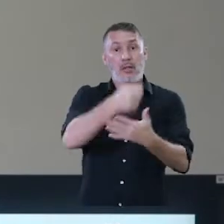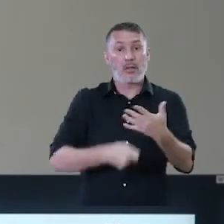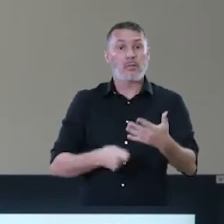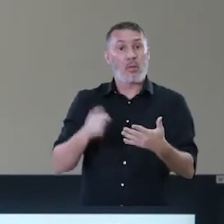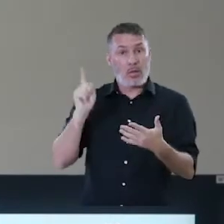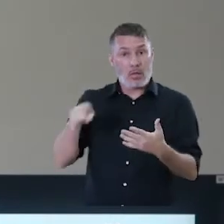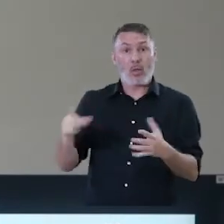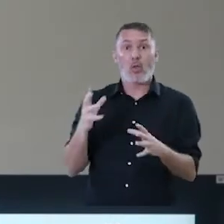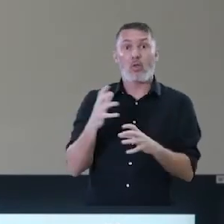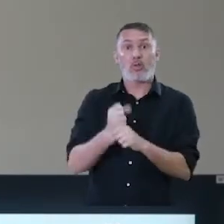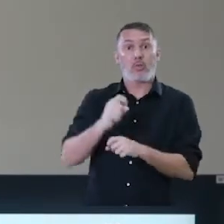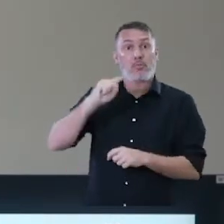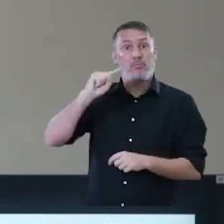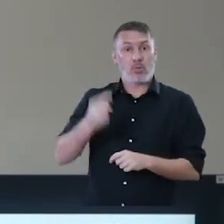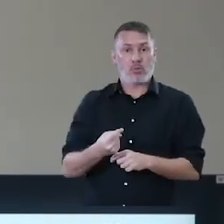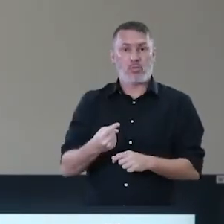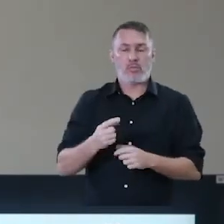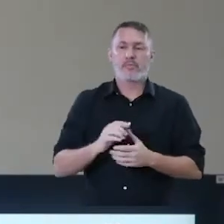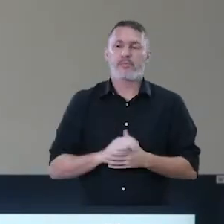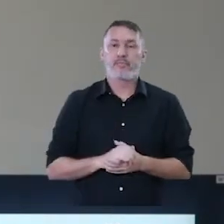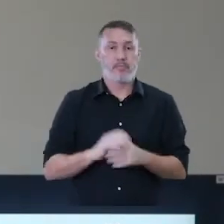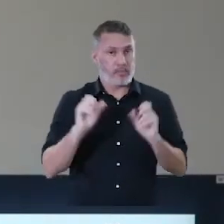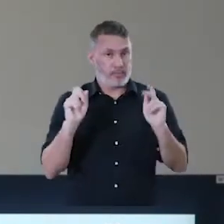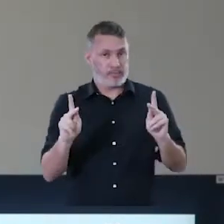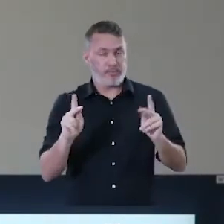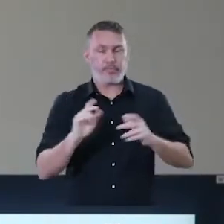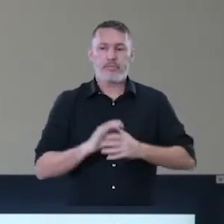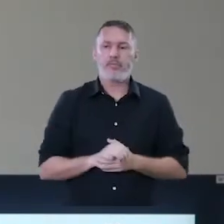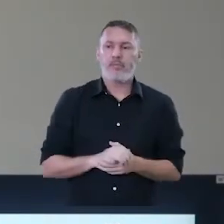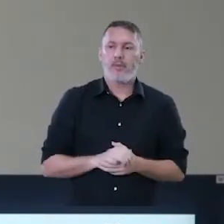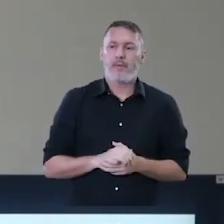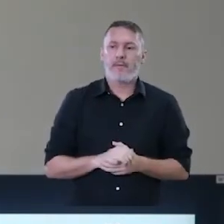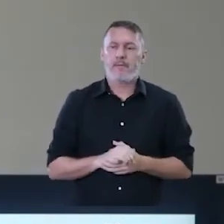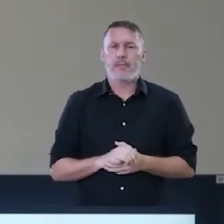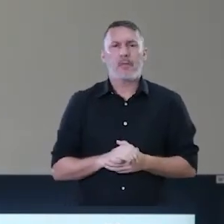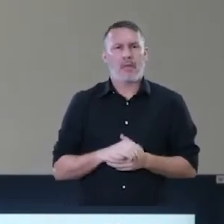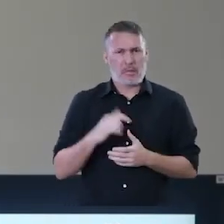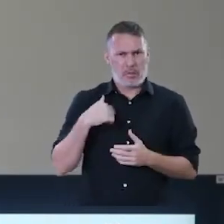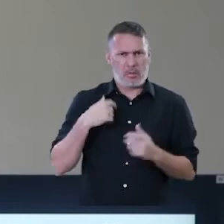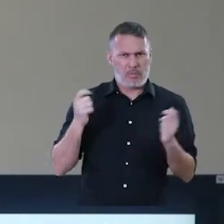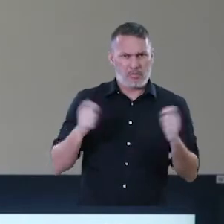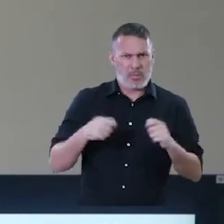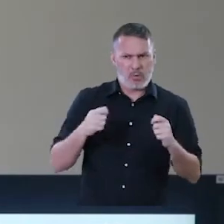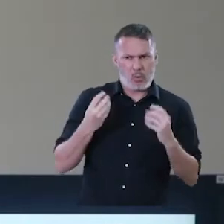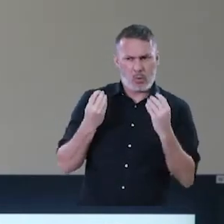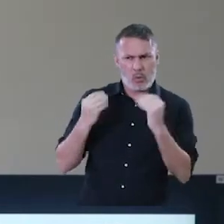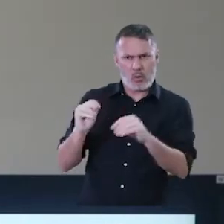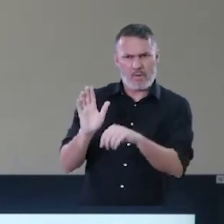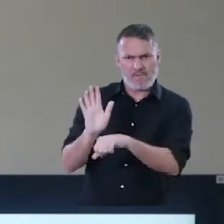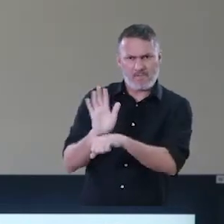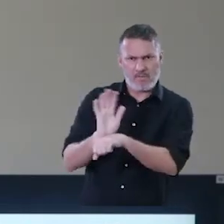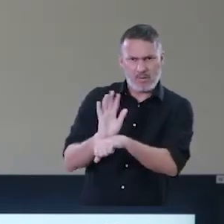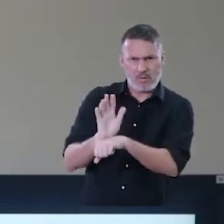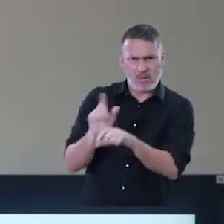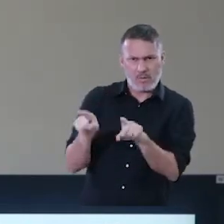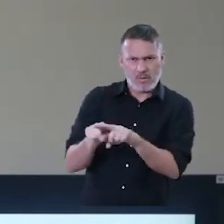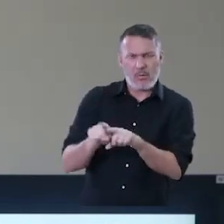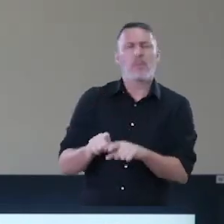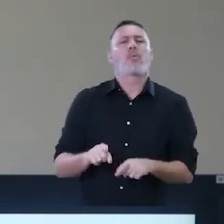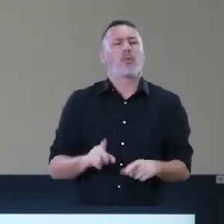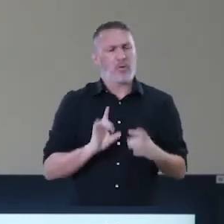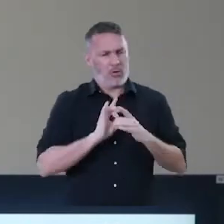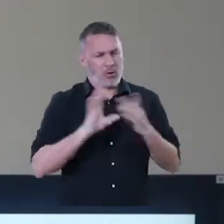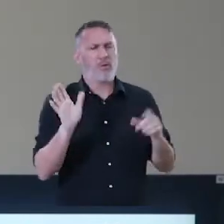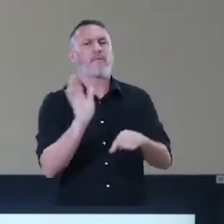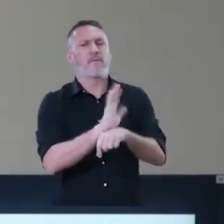texto de redação nota 1000, tá? Trecho de redação nota 1000. Ok? Posso colocar filme também, professor? Posso,